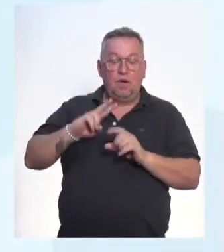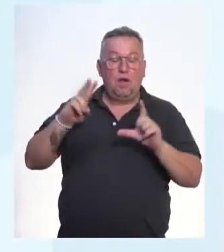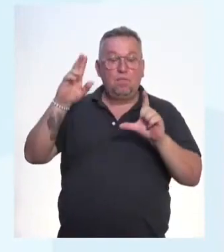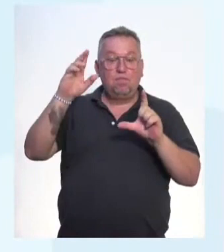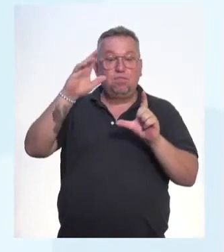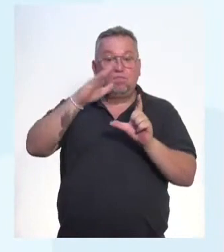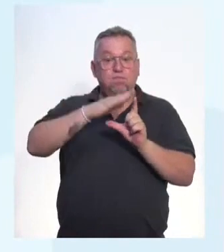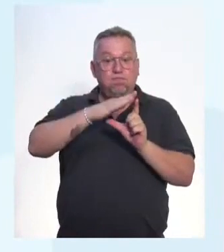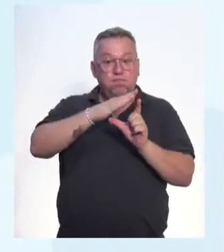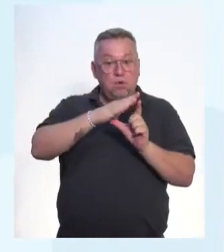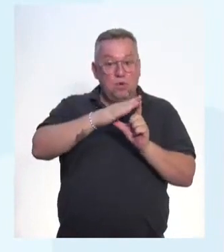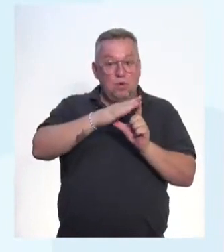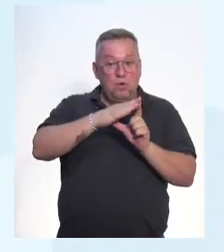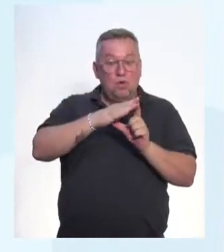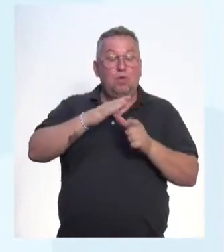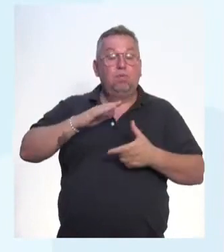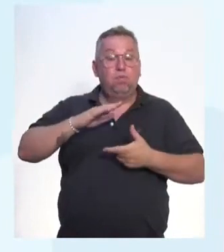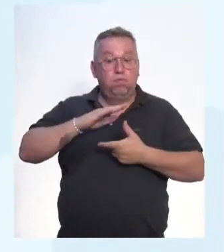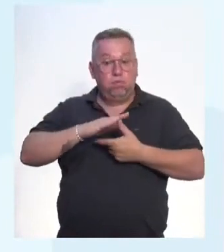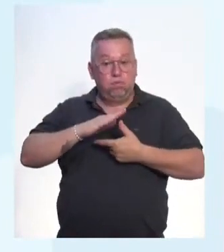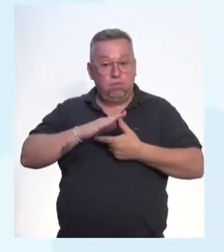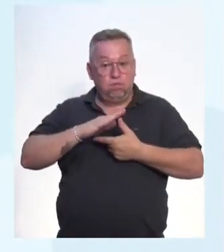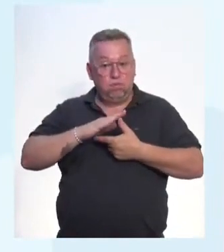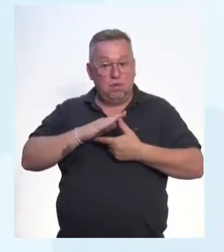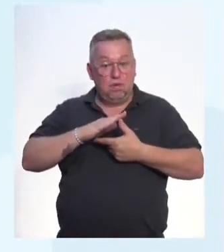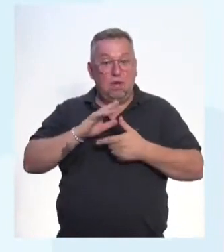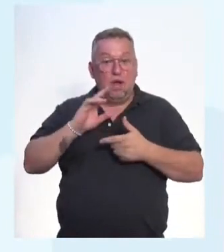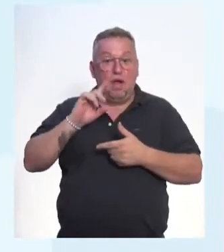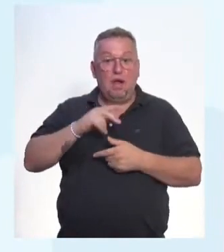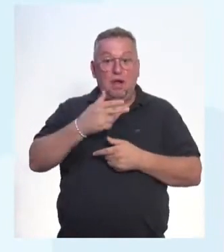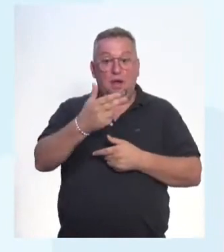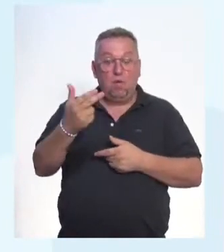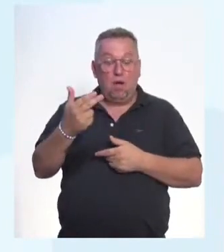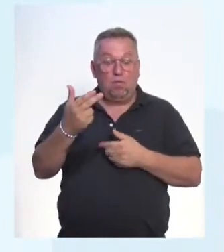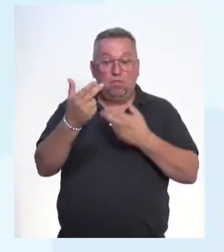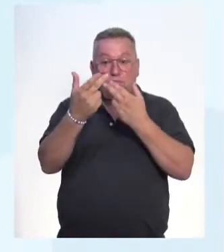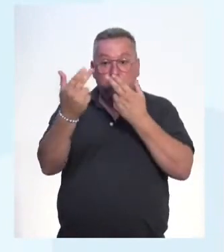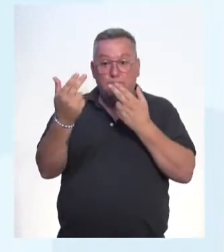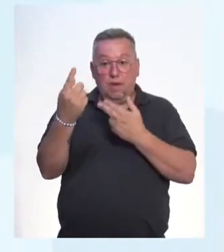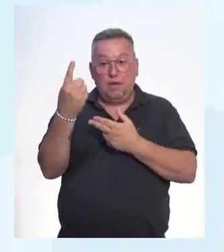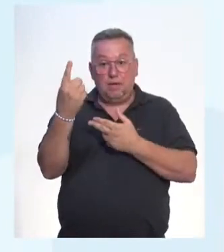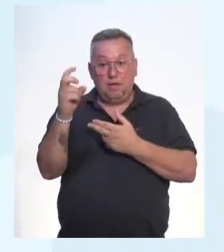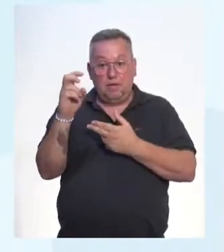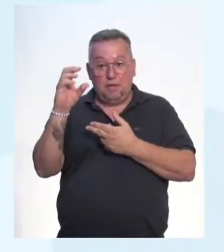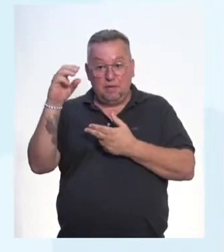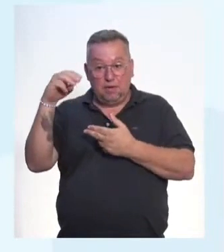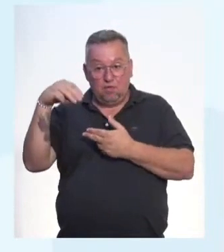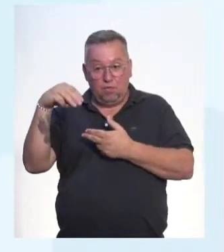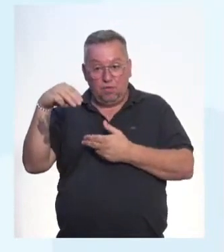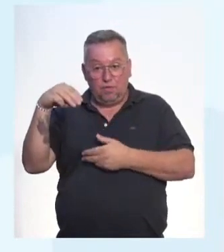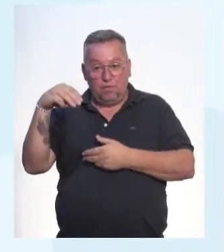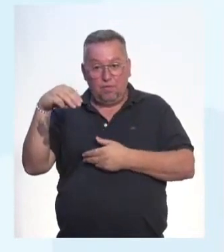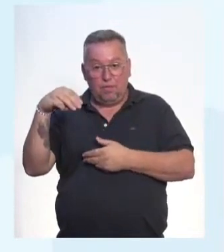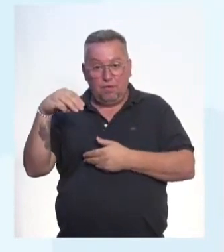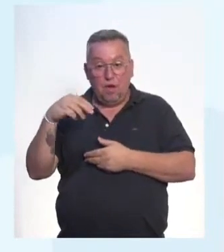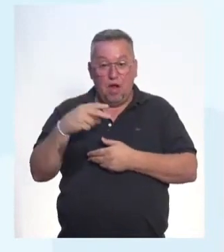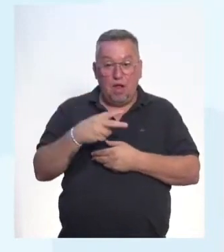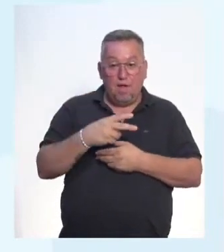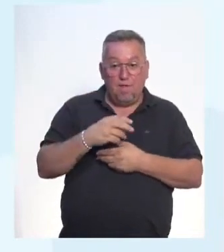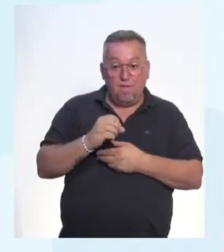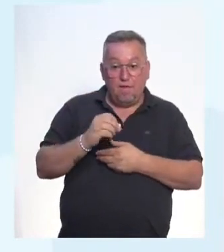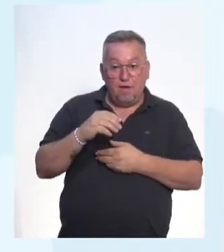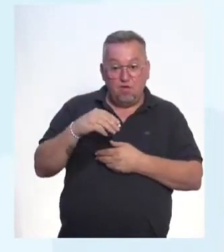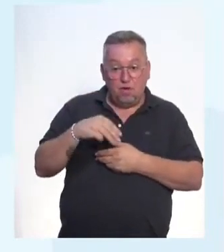catetos de um triângulo retângulo são iguais a 15 centímetros e